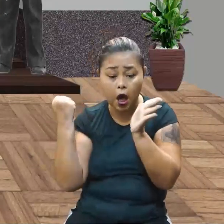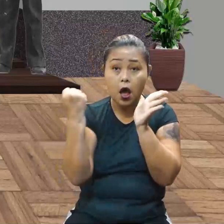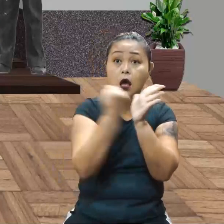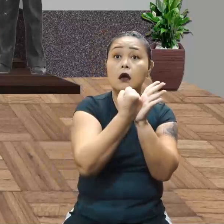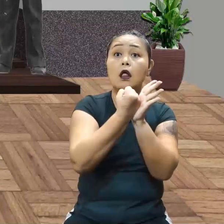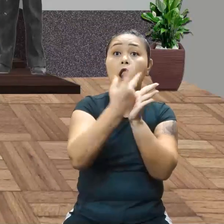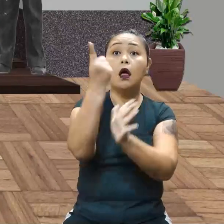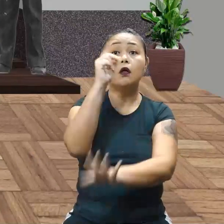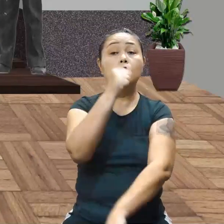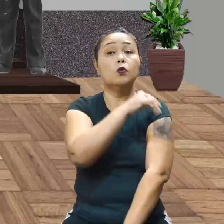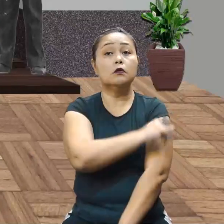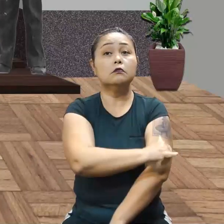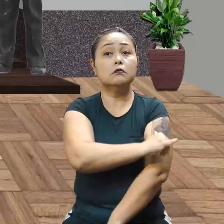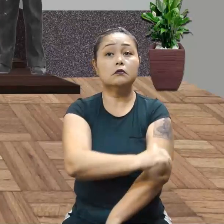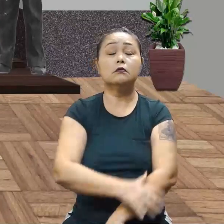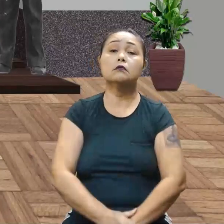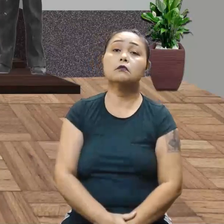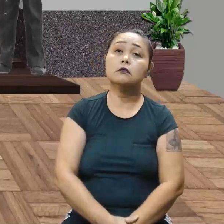lá no Rio de Janeiro.